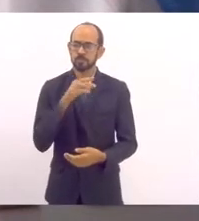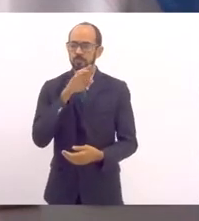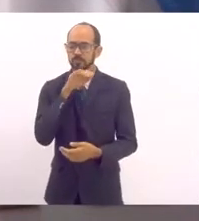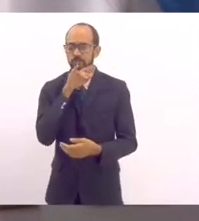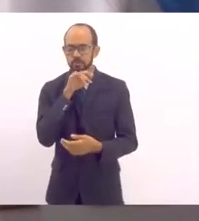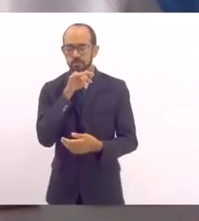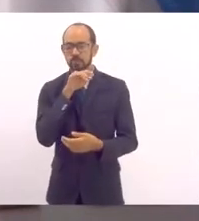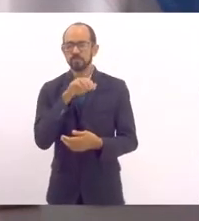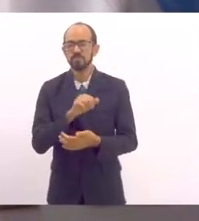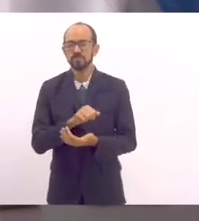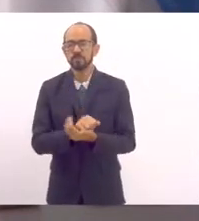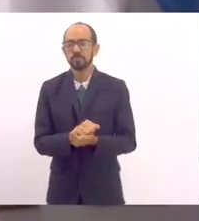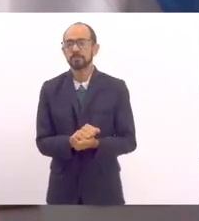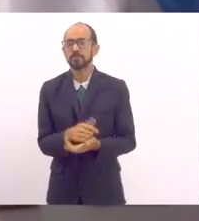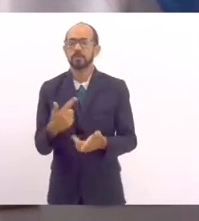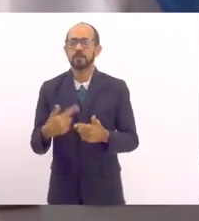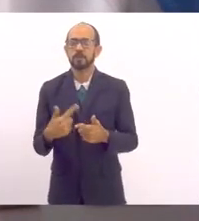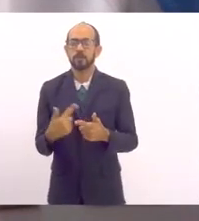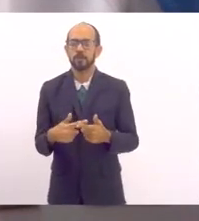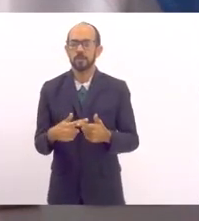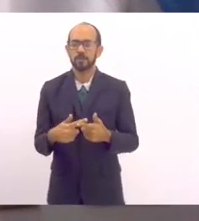atende. Porque,